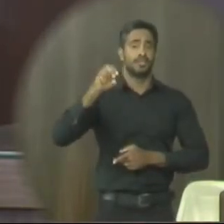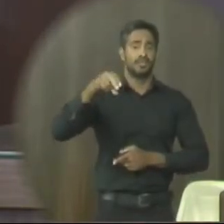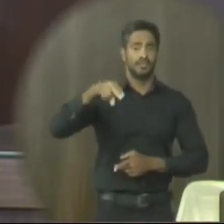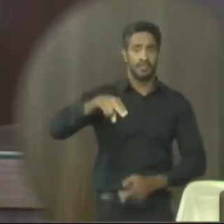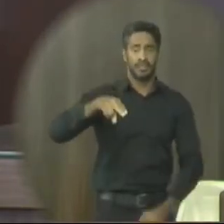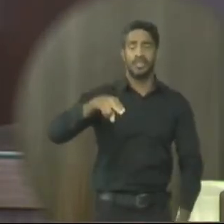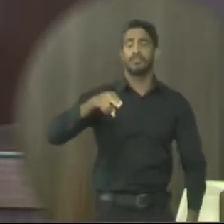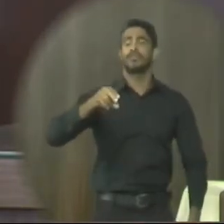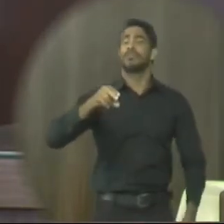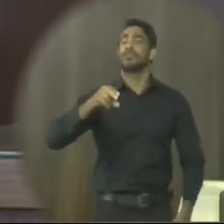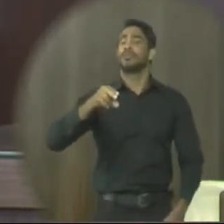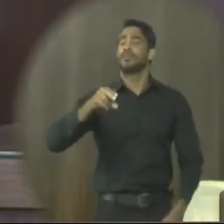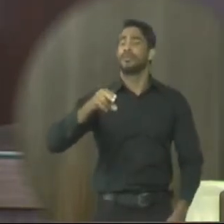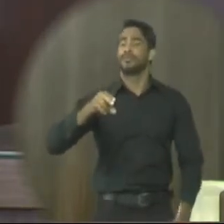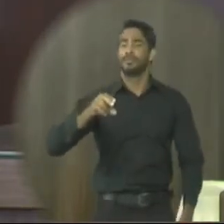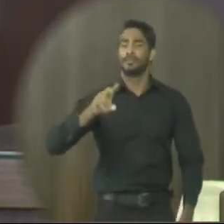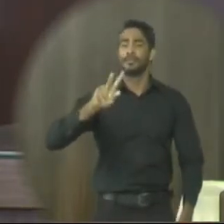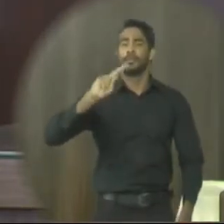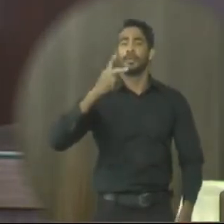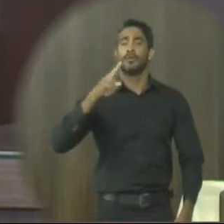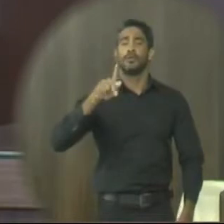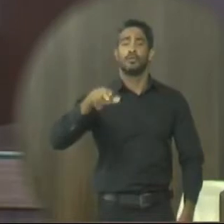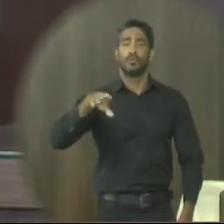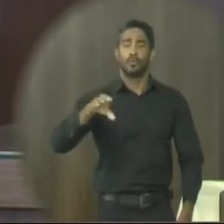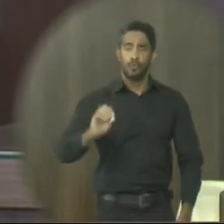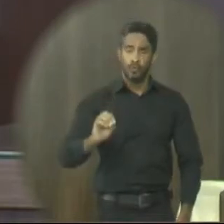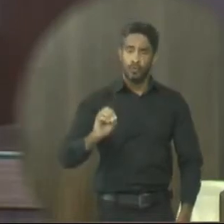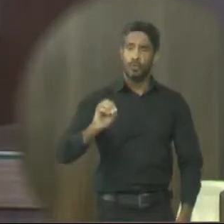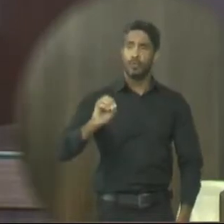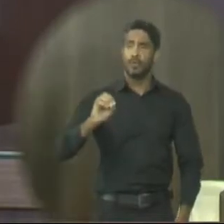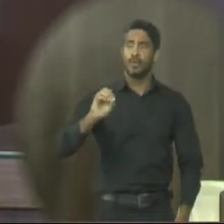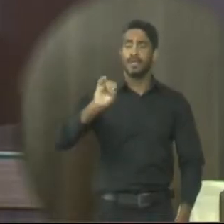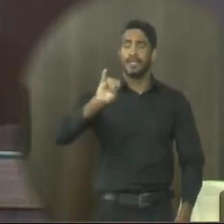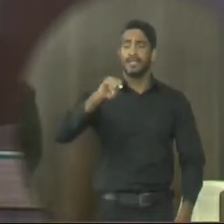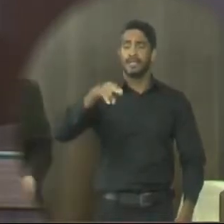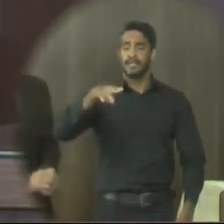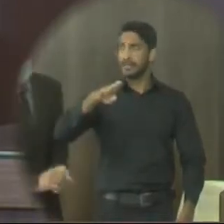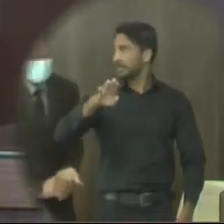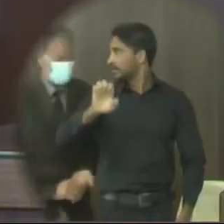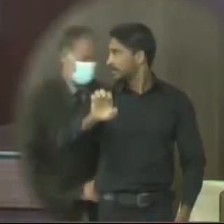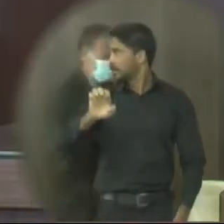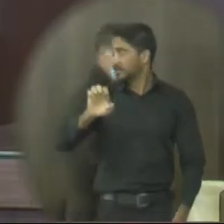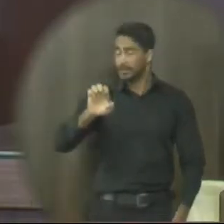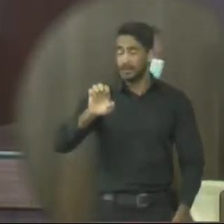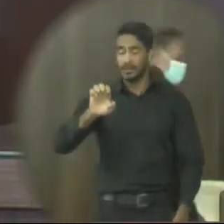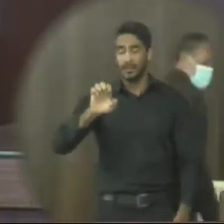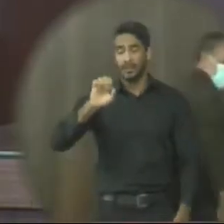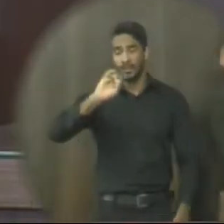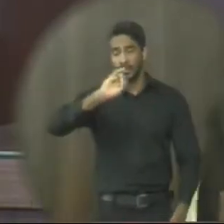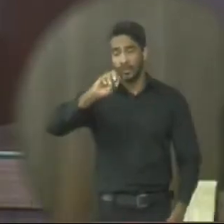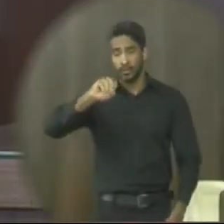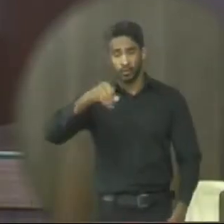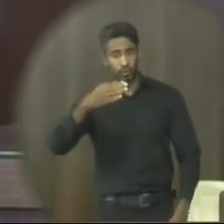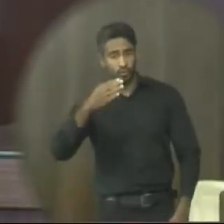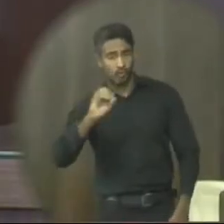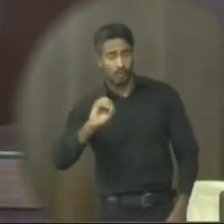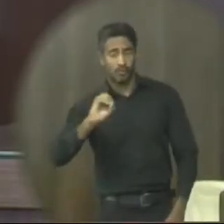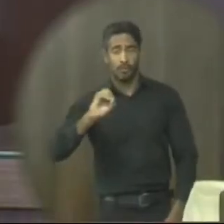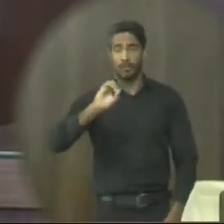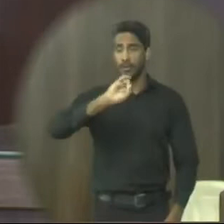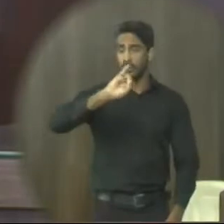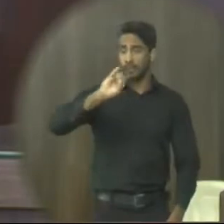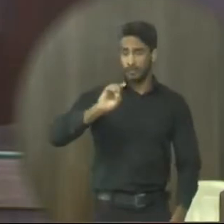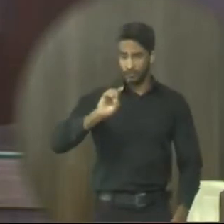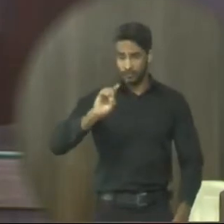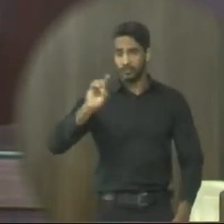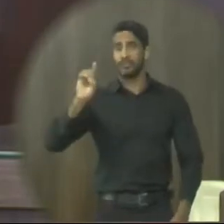Santo de Souza, Hugo Leonardo Dias Carles, Islane da Silva Pedro, João Pereira da Silva,